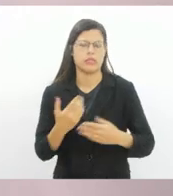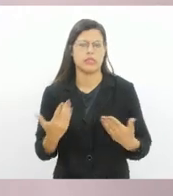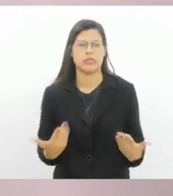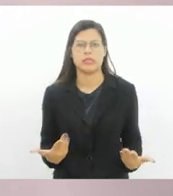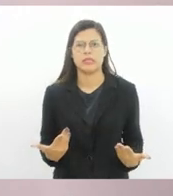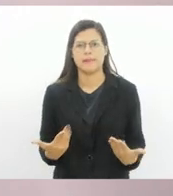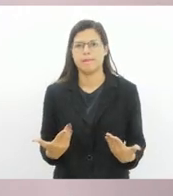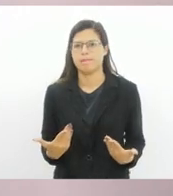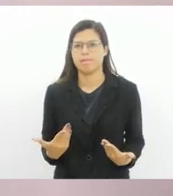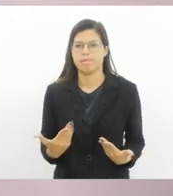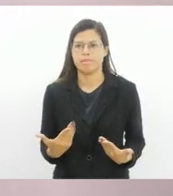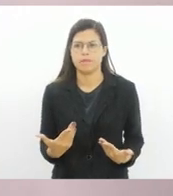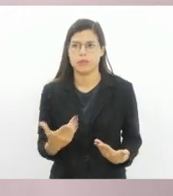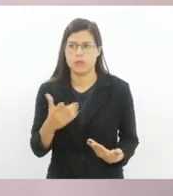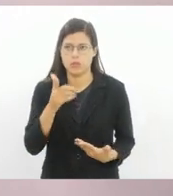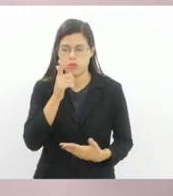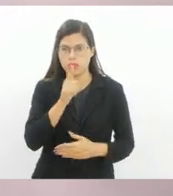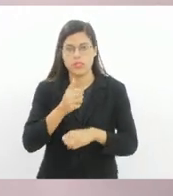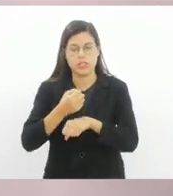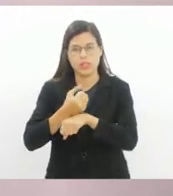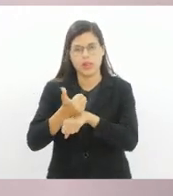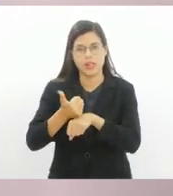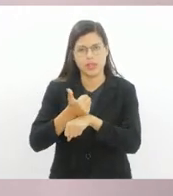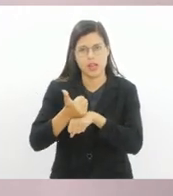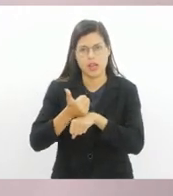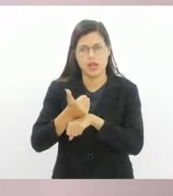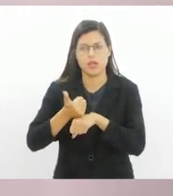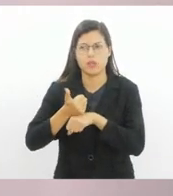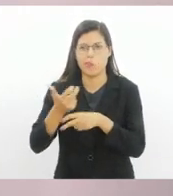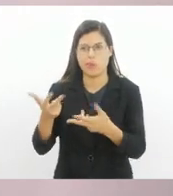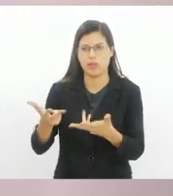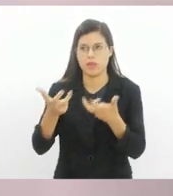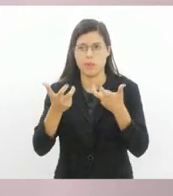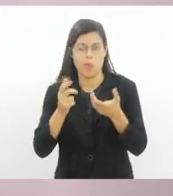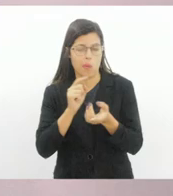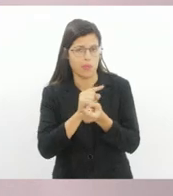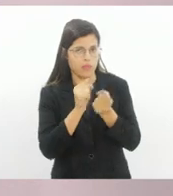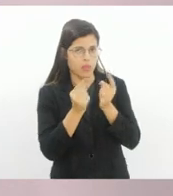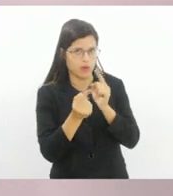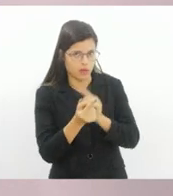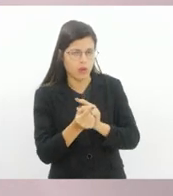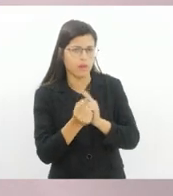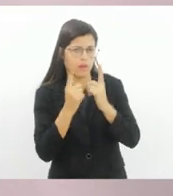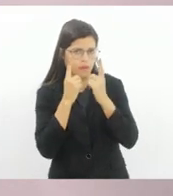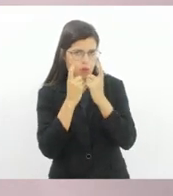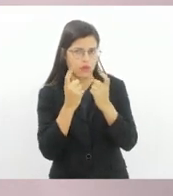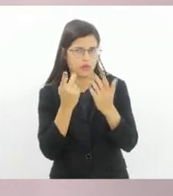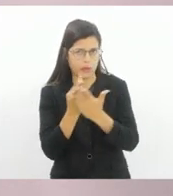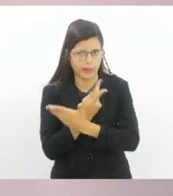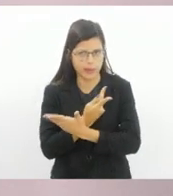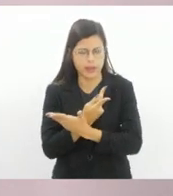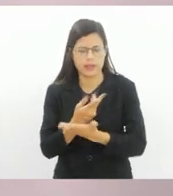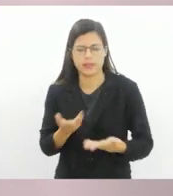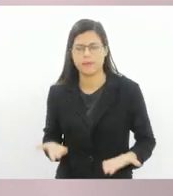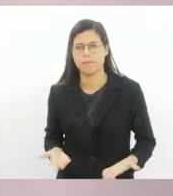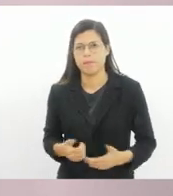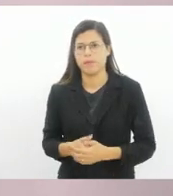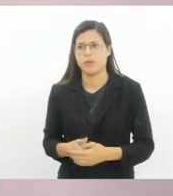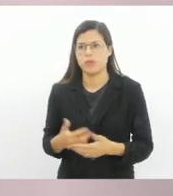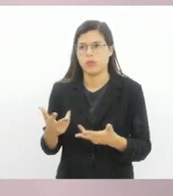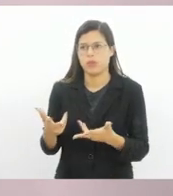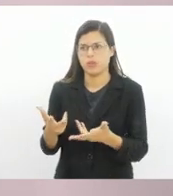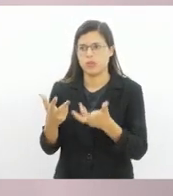de ter a sua dignidade reconhecida, e muito pelo contrário, situações de violências ocorrem, a gente vê,